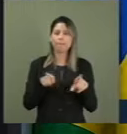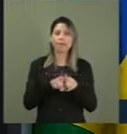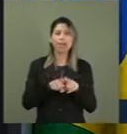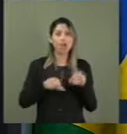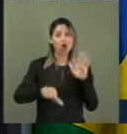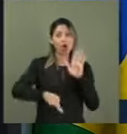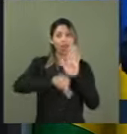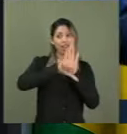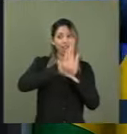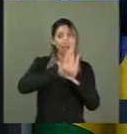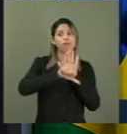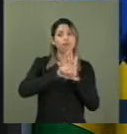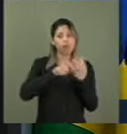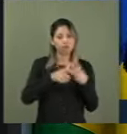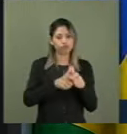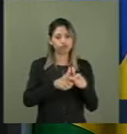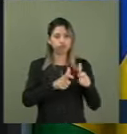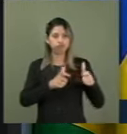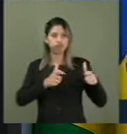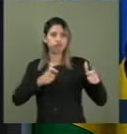também.